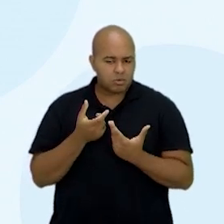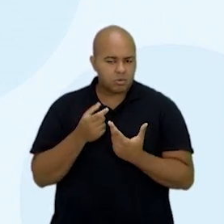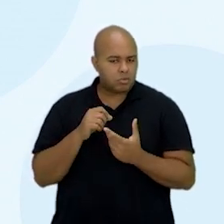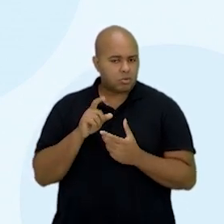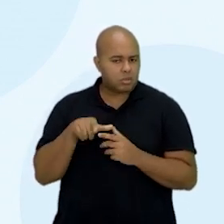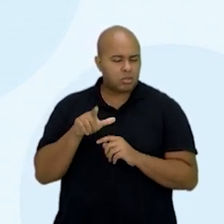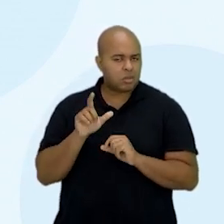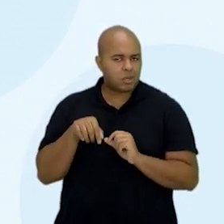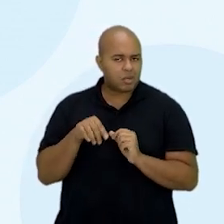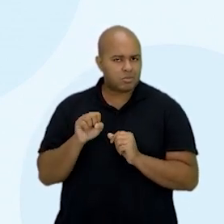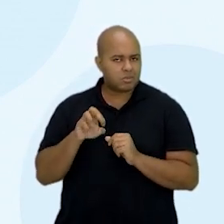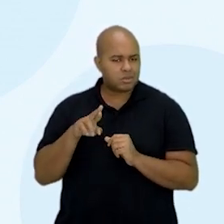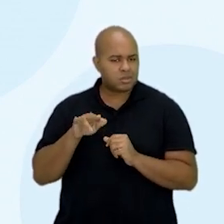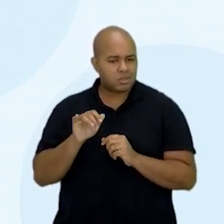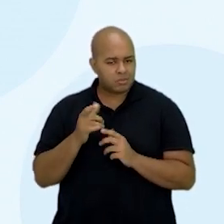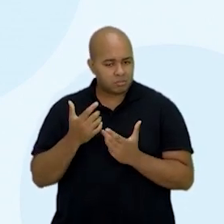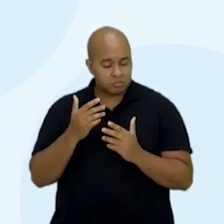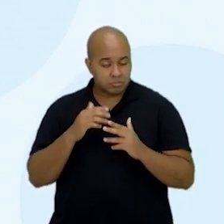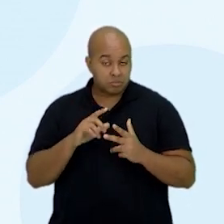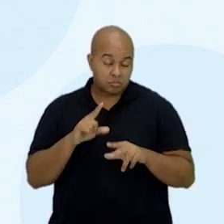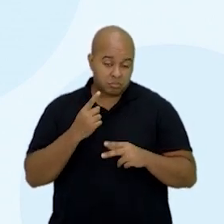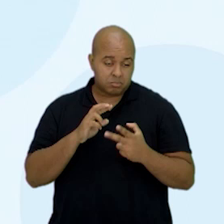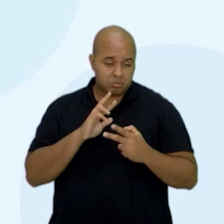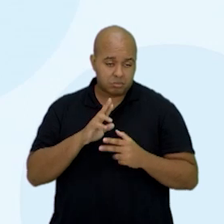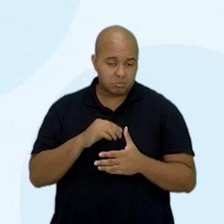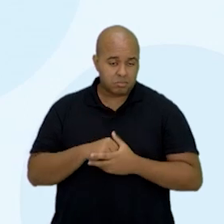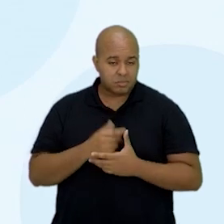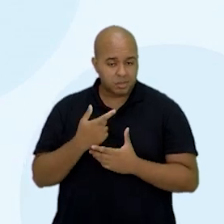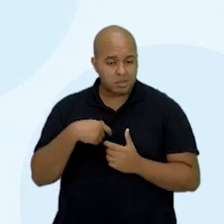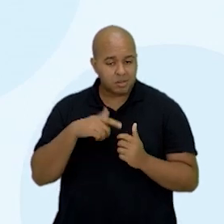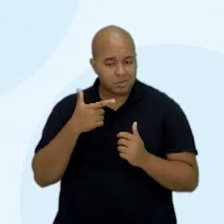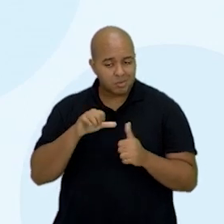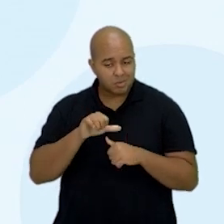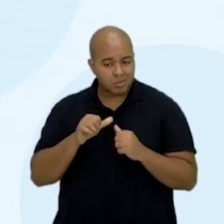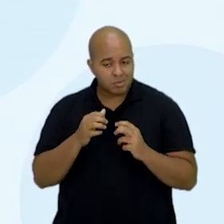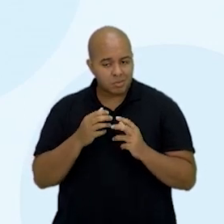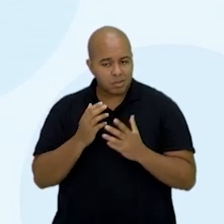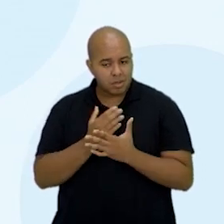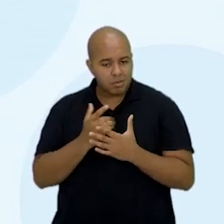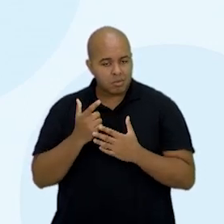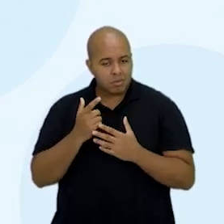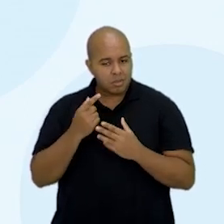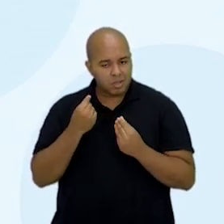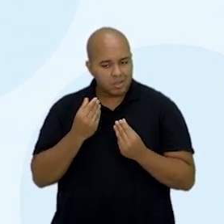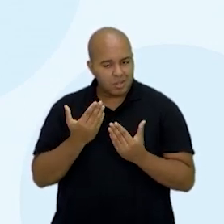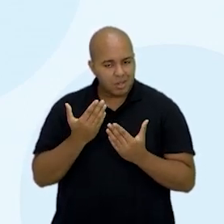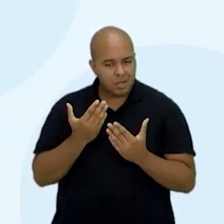mundo o que seria E aí uma das respostas e foi que o Changeman